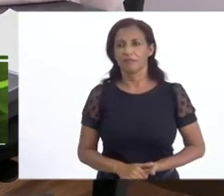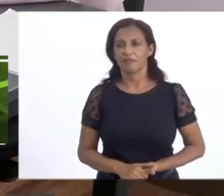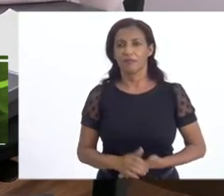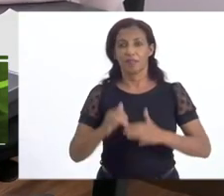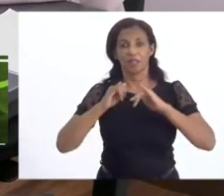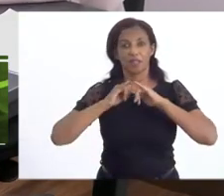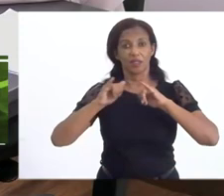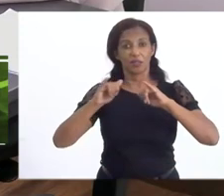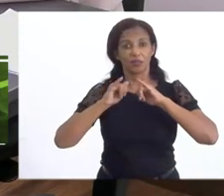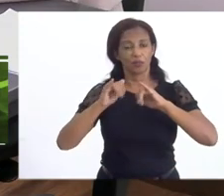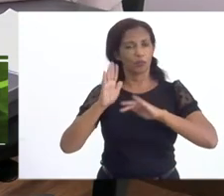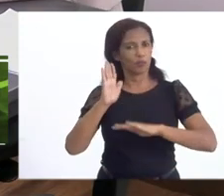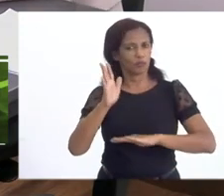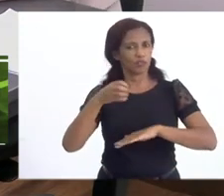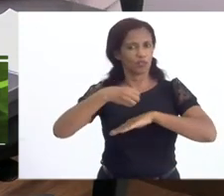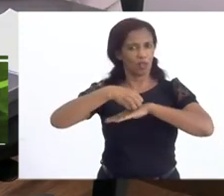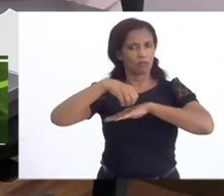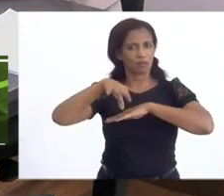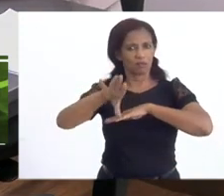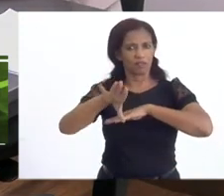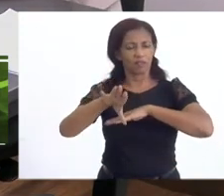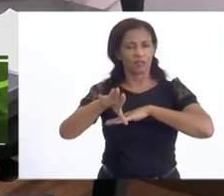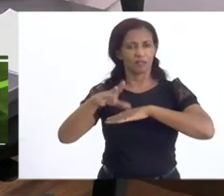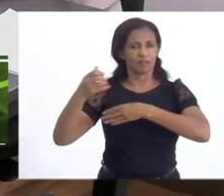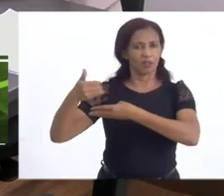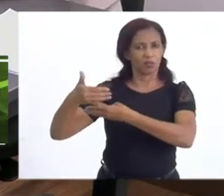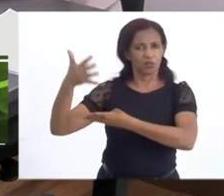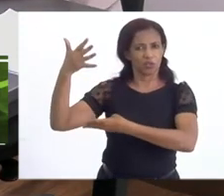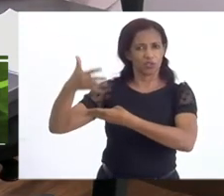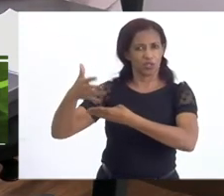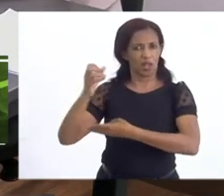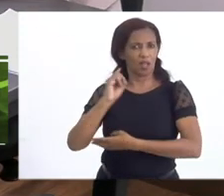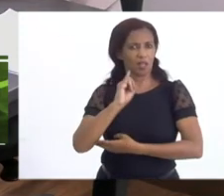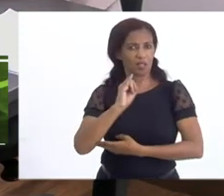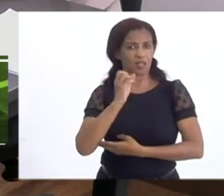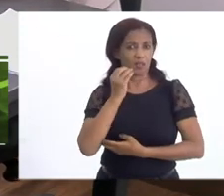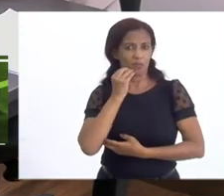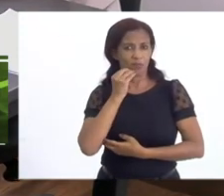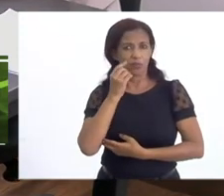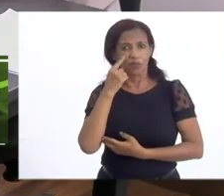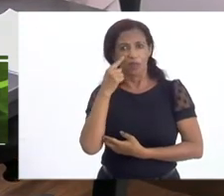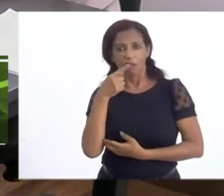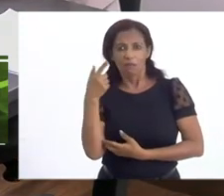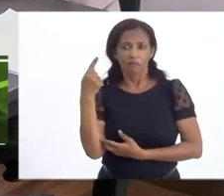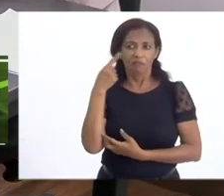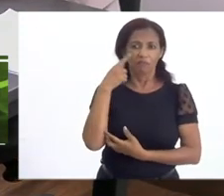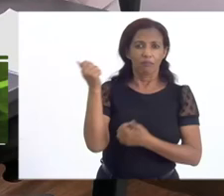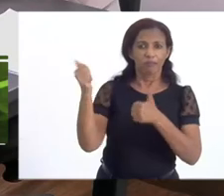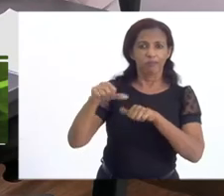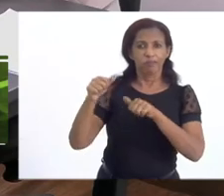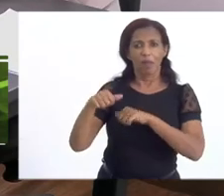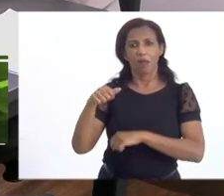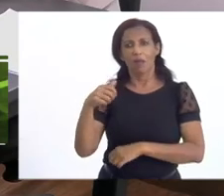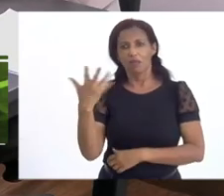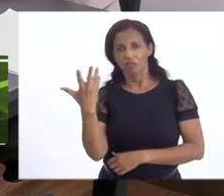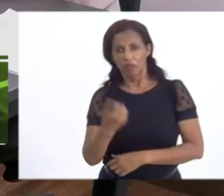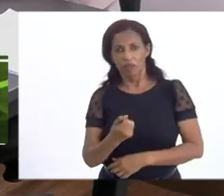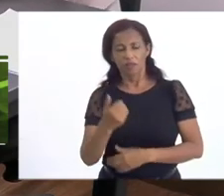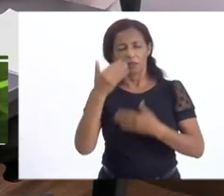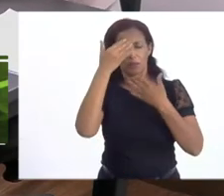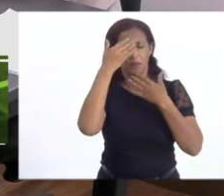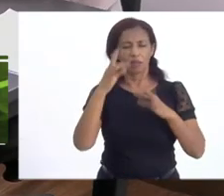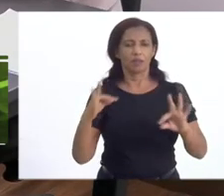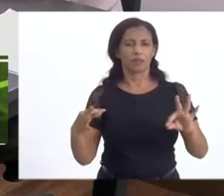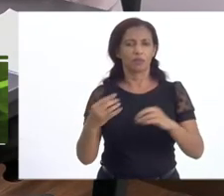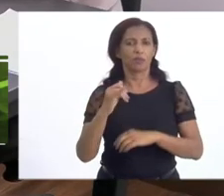informando que já enviei aí a apresentação, se puder me confirmar depois se receberam. Agradecer a todos